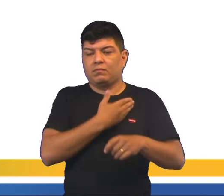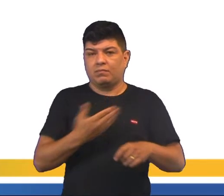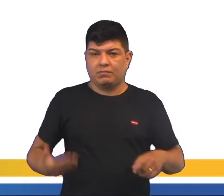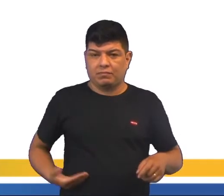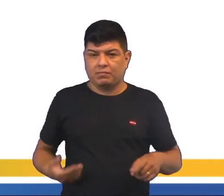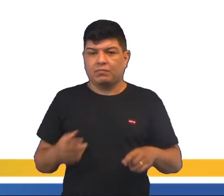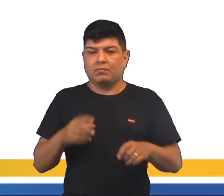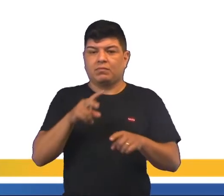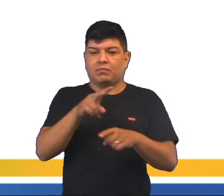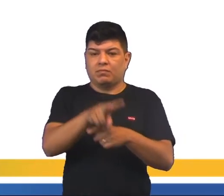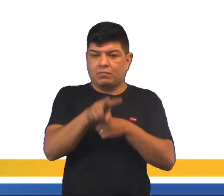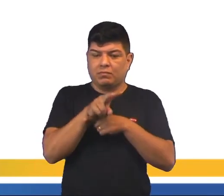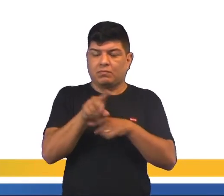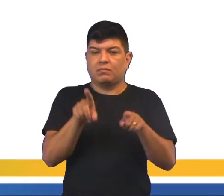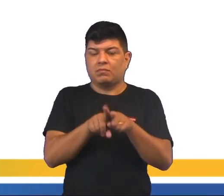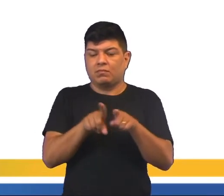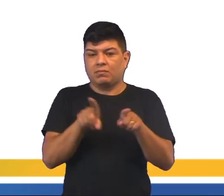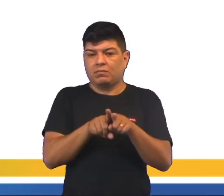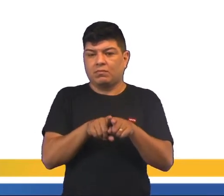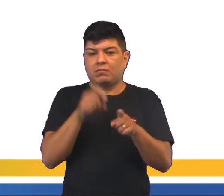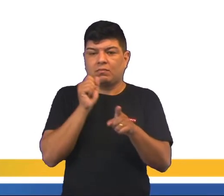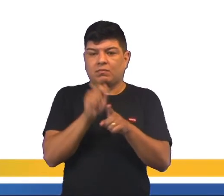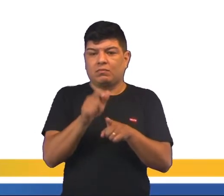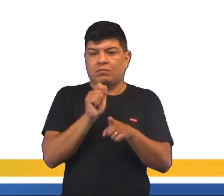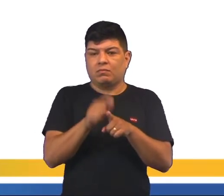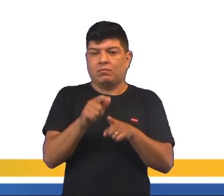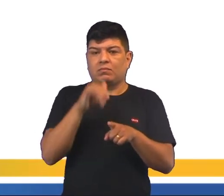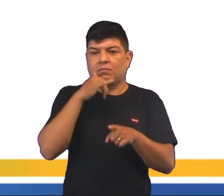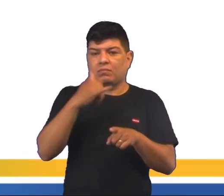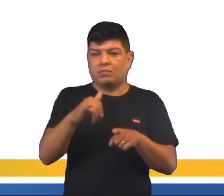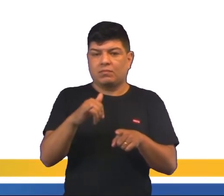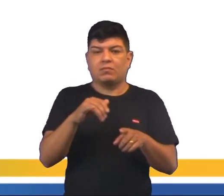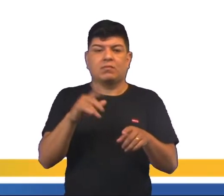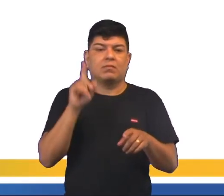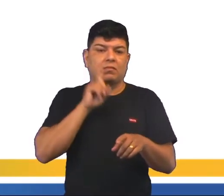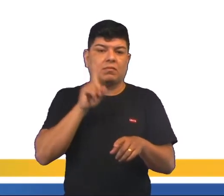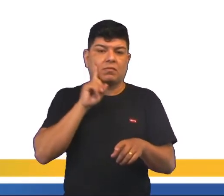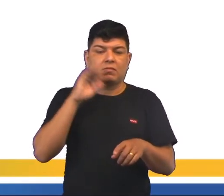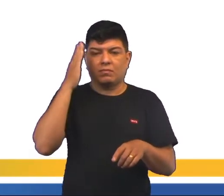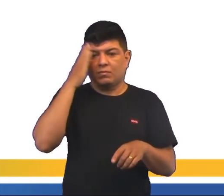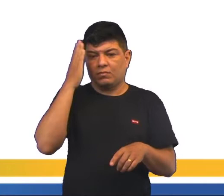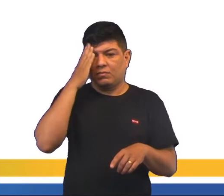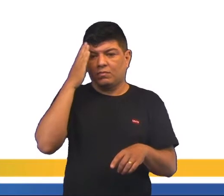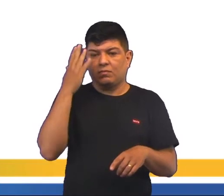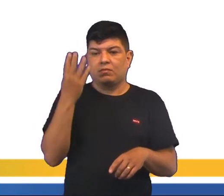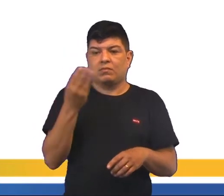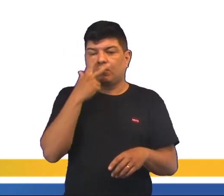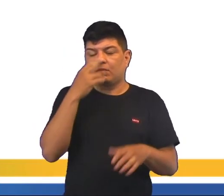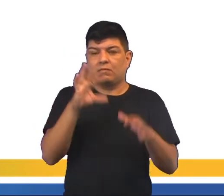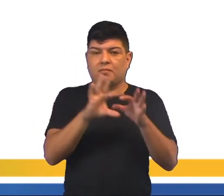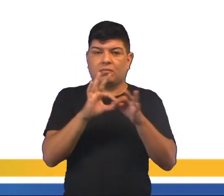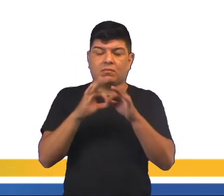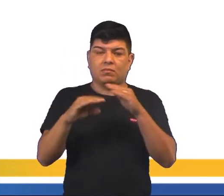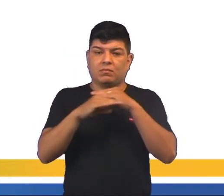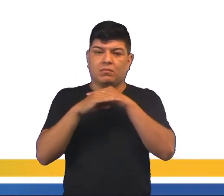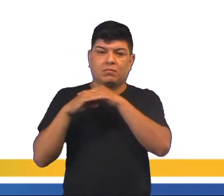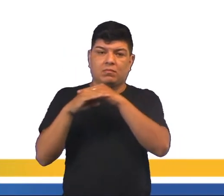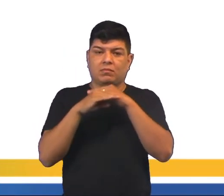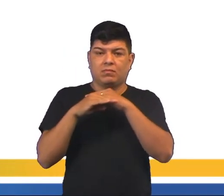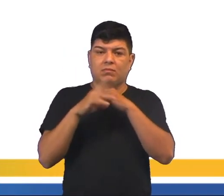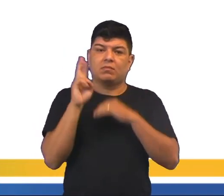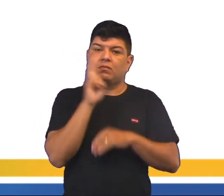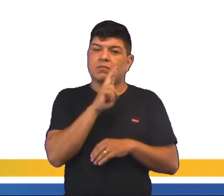aluguéis, medicamentos, tarifas telefônicas e de eletricidade, né. Os Estados Unidos entenderam, né, como um alinhamento à